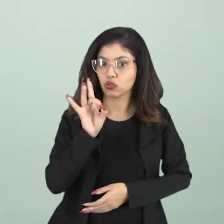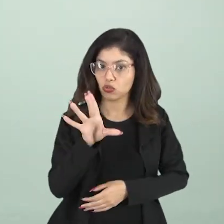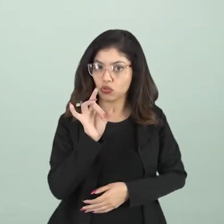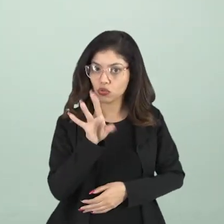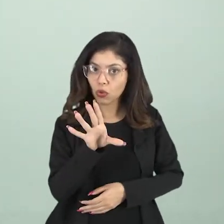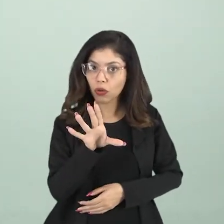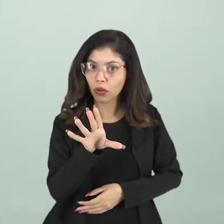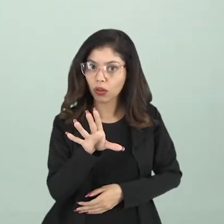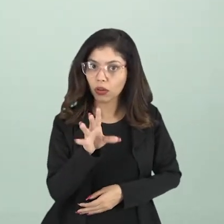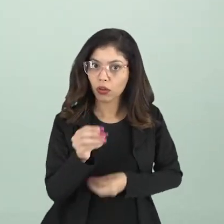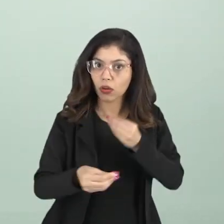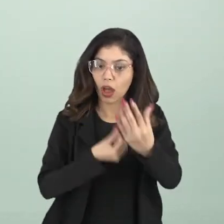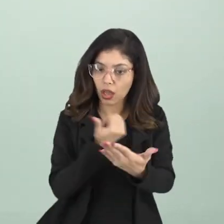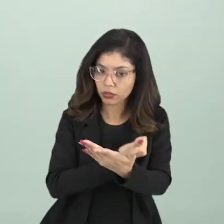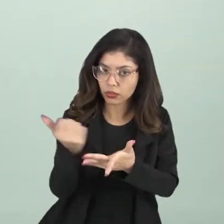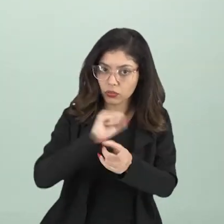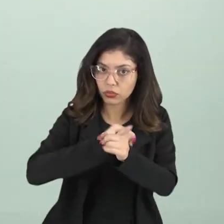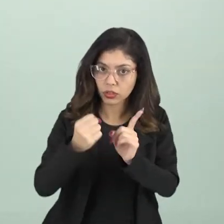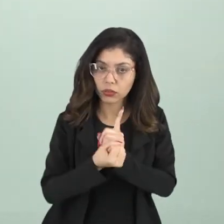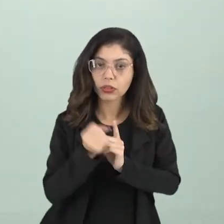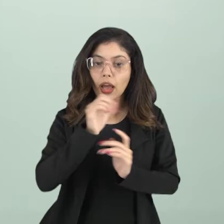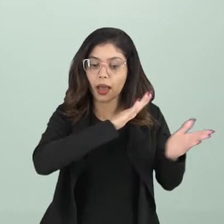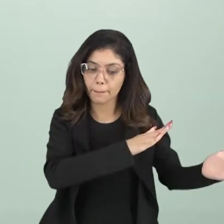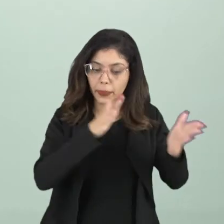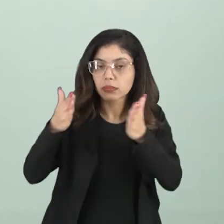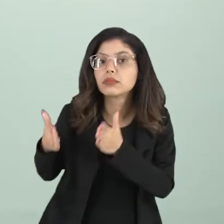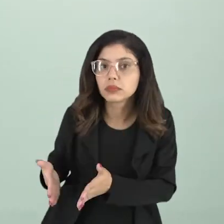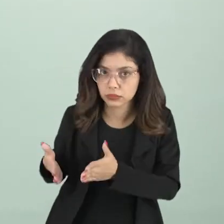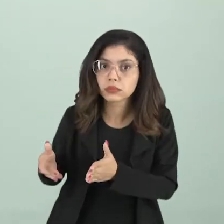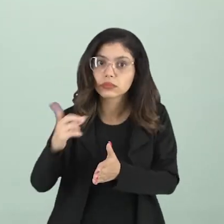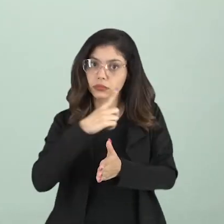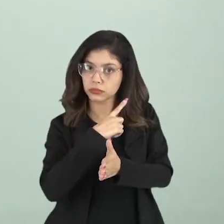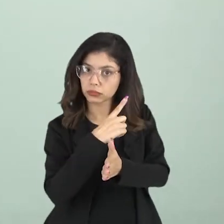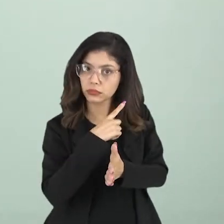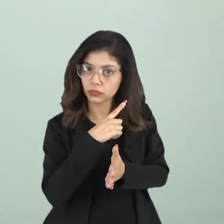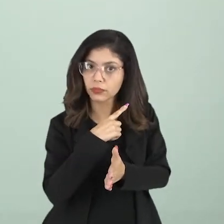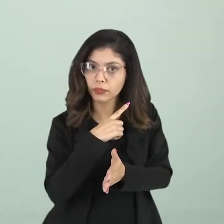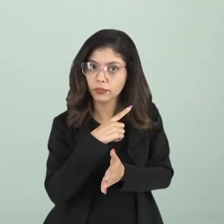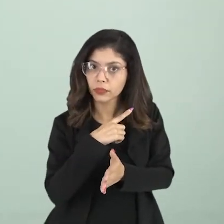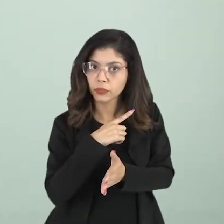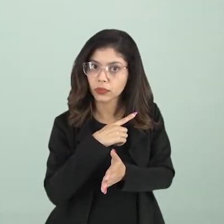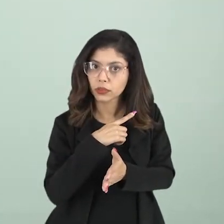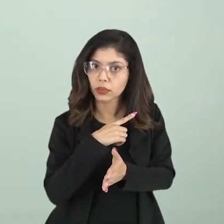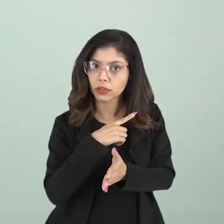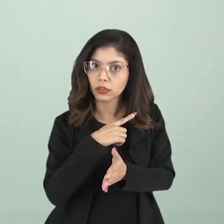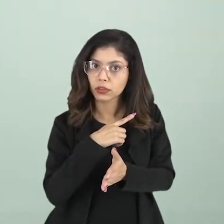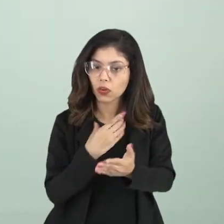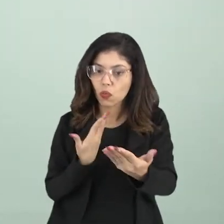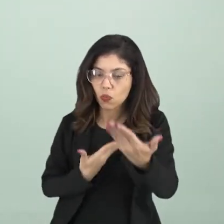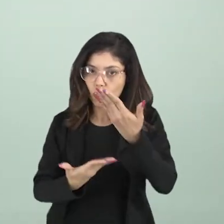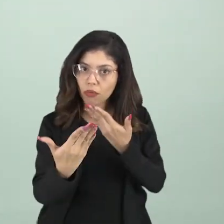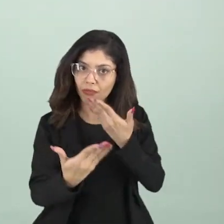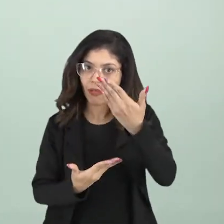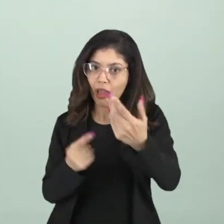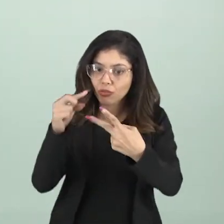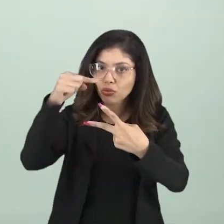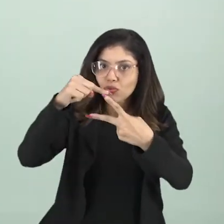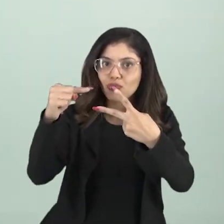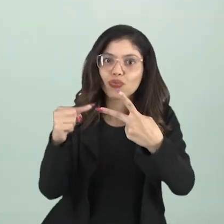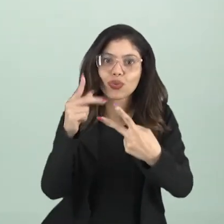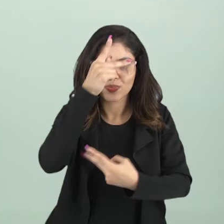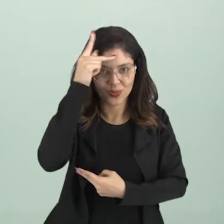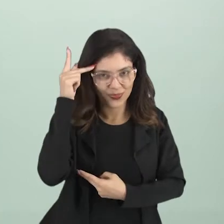é configurada como ação social a partir do momento em que há uma interação entre